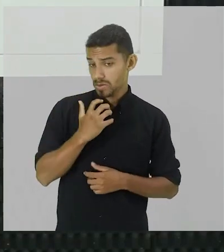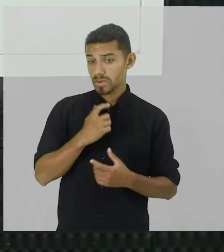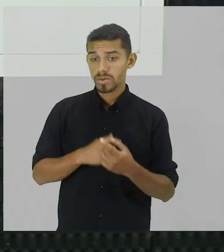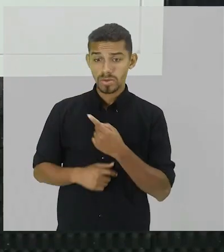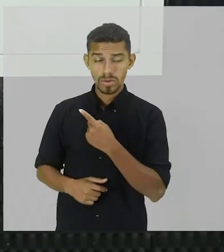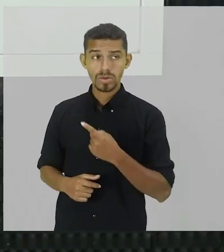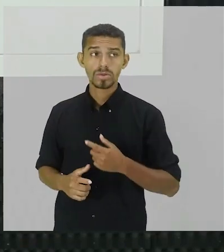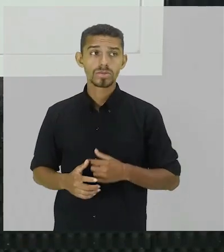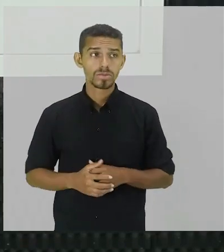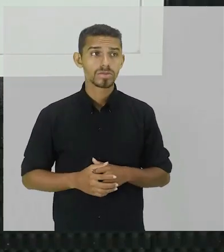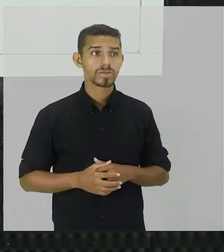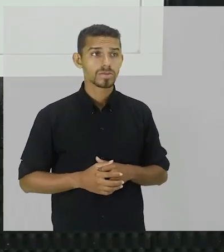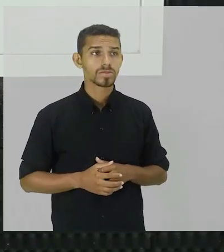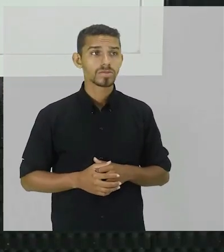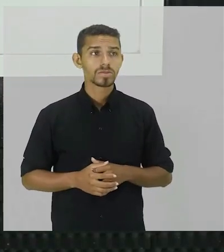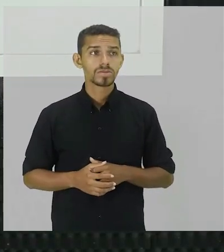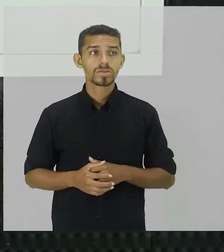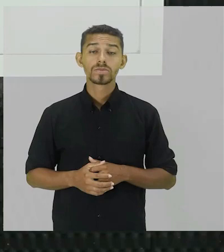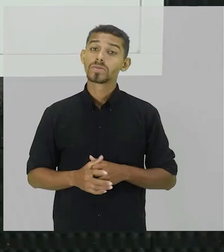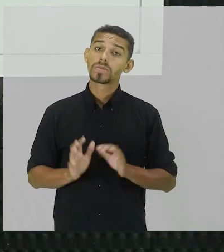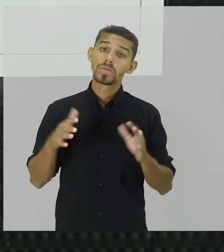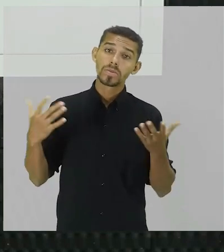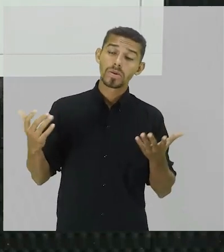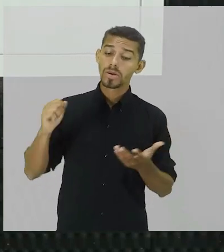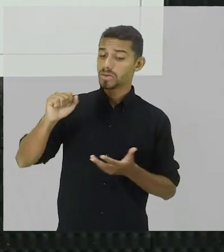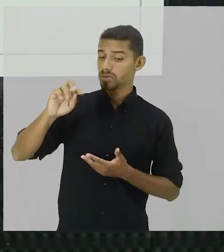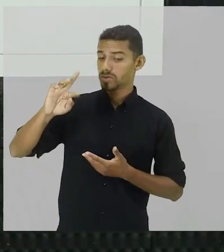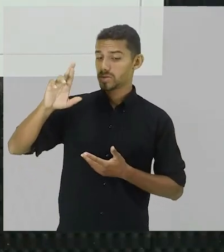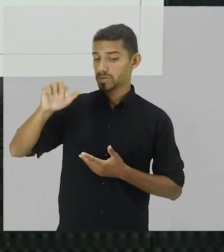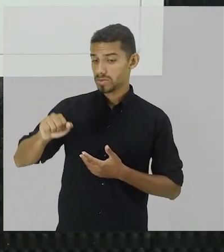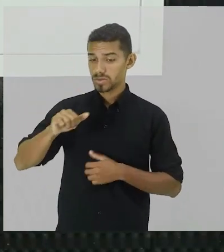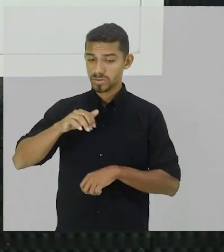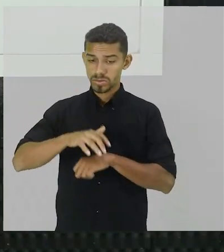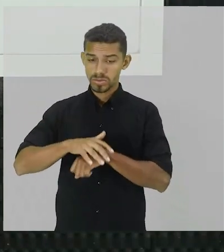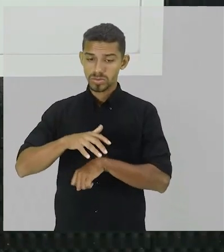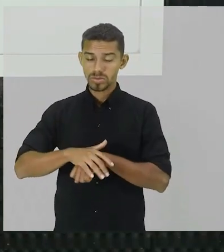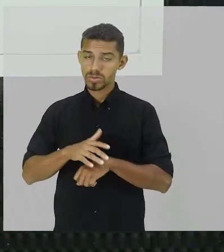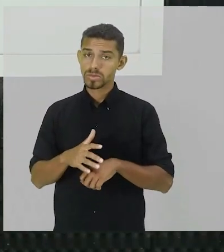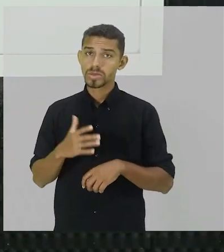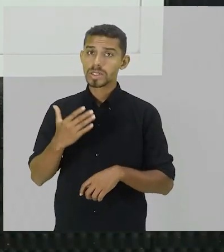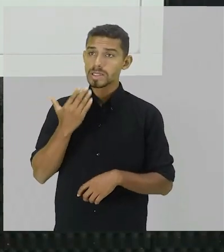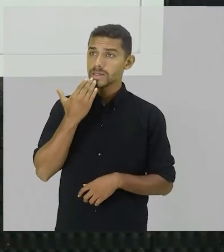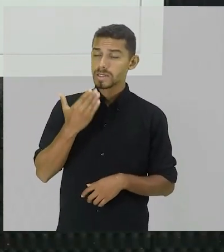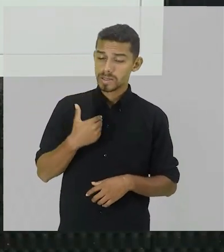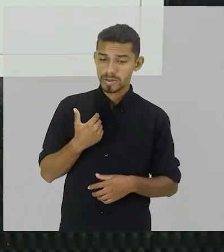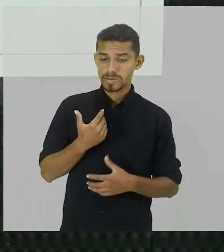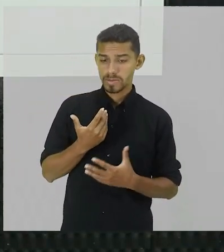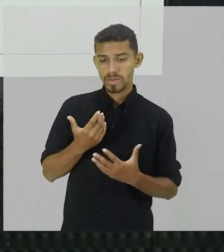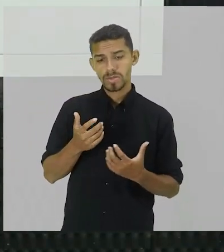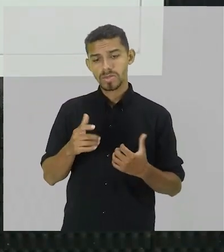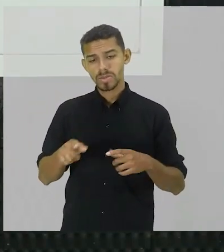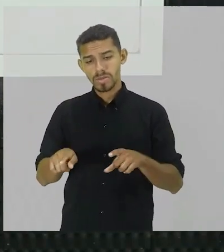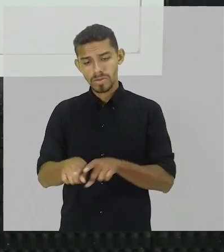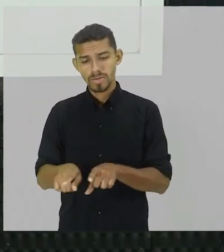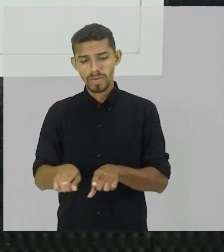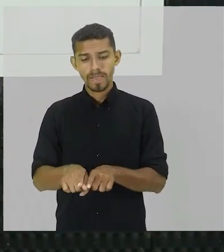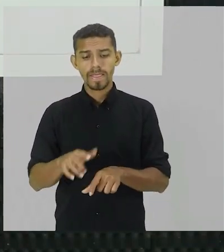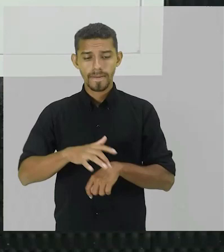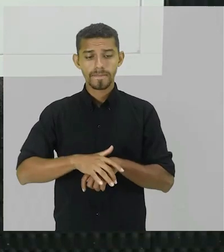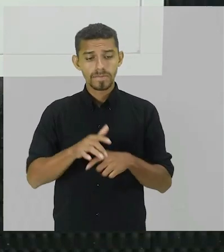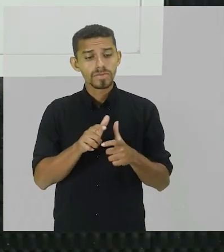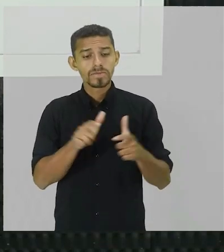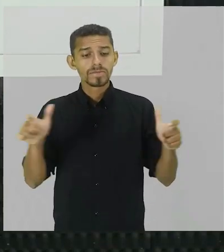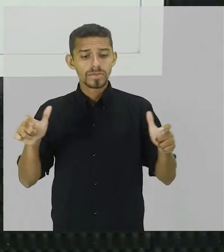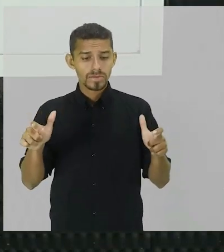Ou então ele faz uma altura muito maior do que a demanda, o que vai fazer o quê? Você vai pagar muito mais, o custo vai